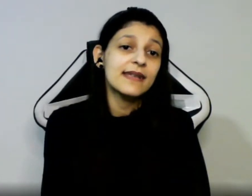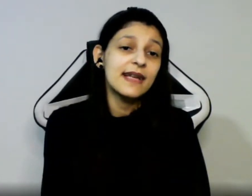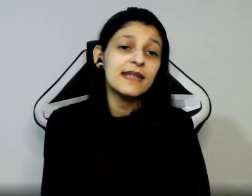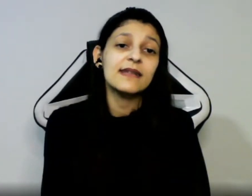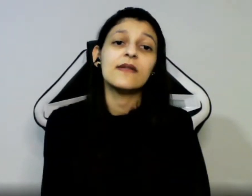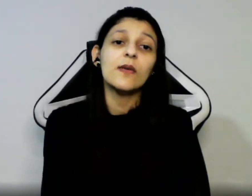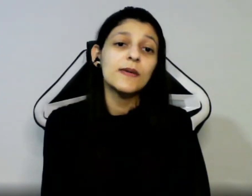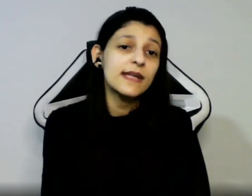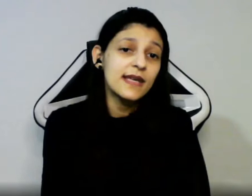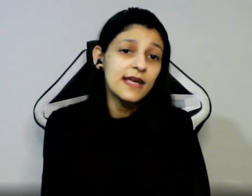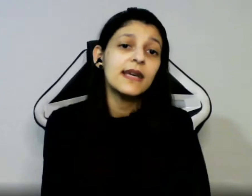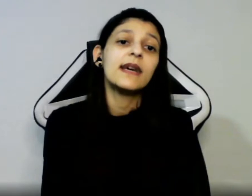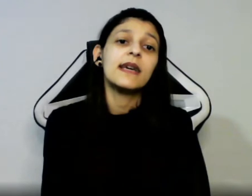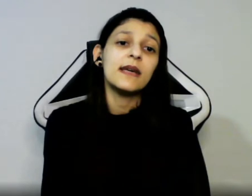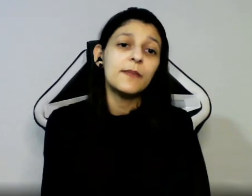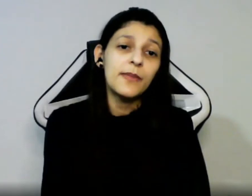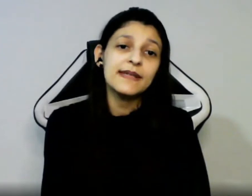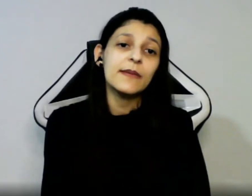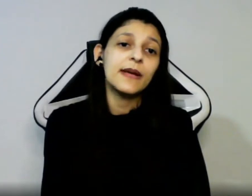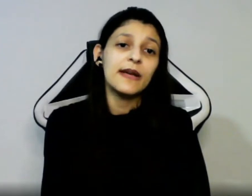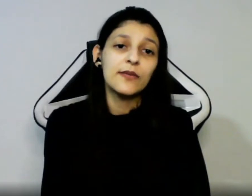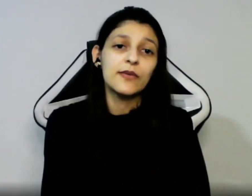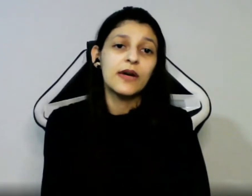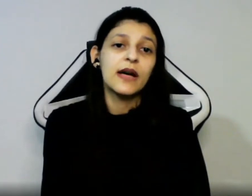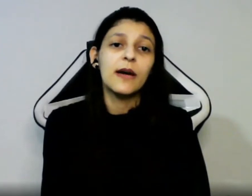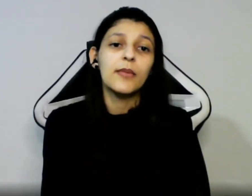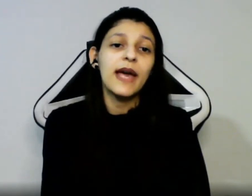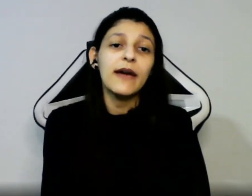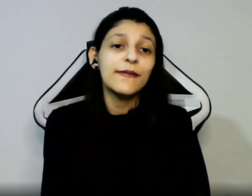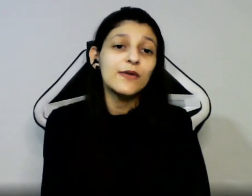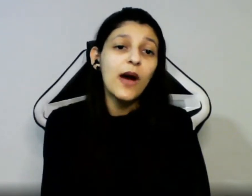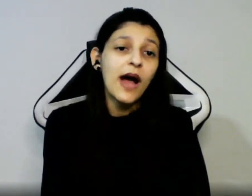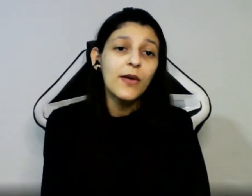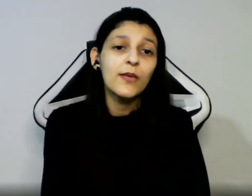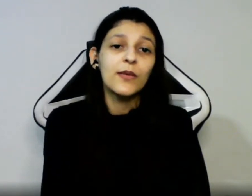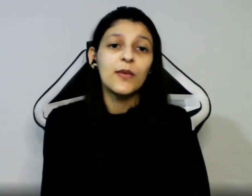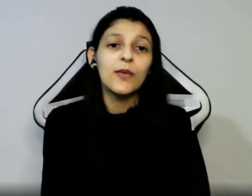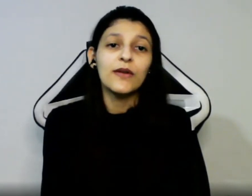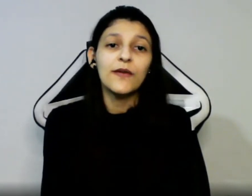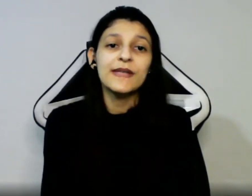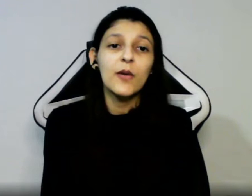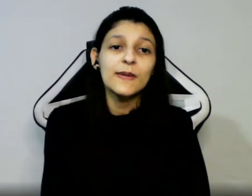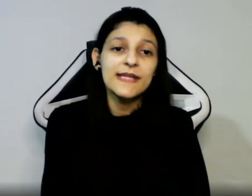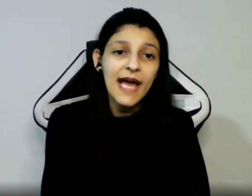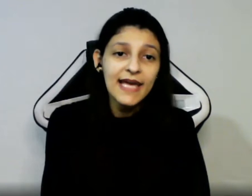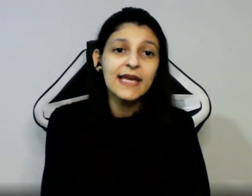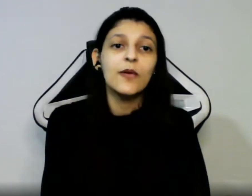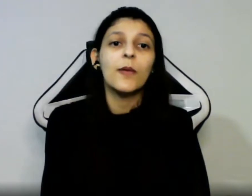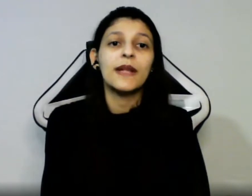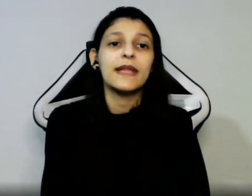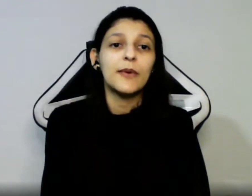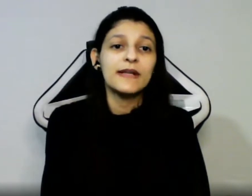da escrita vocês vão conseguir ir percebendo, que é visual. Quando você